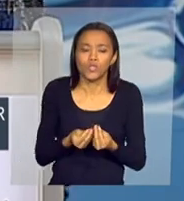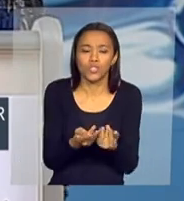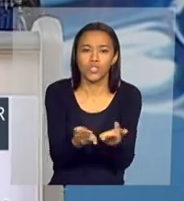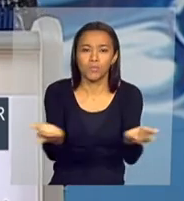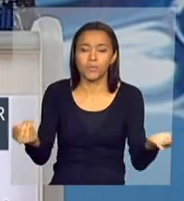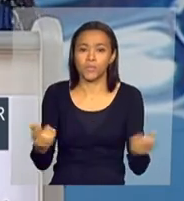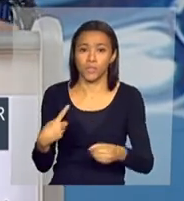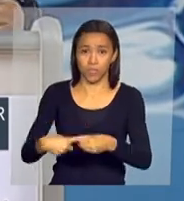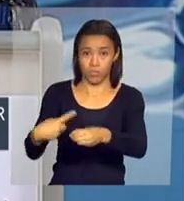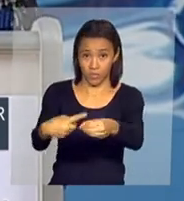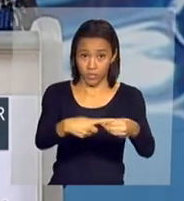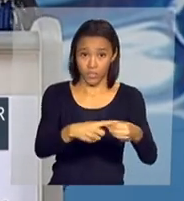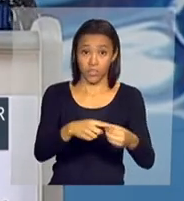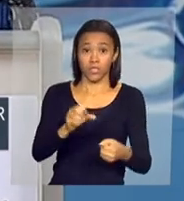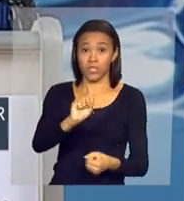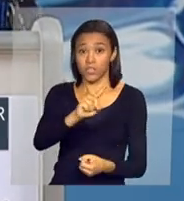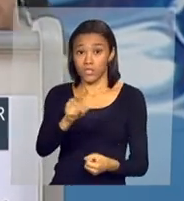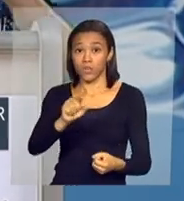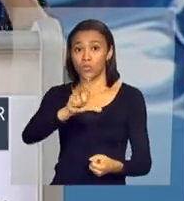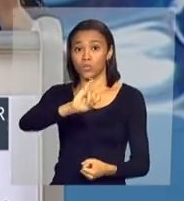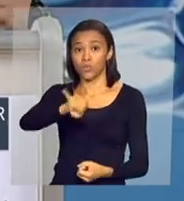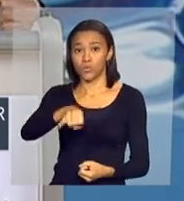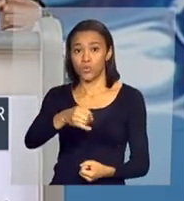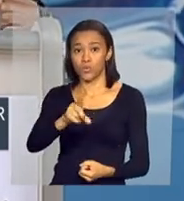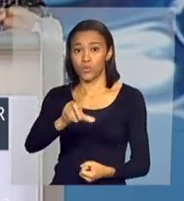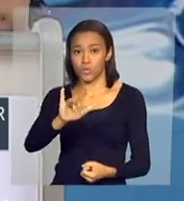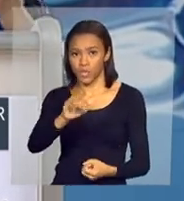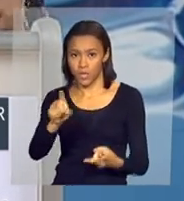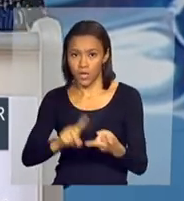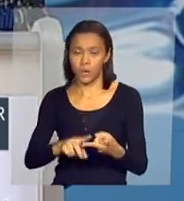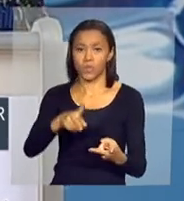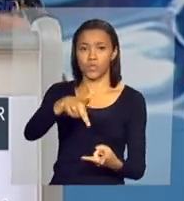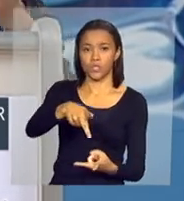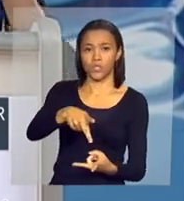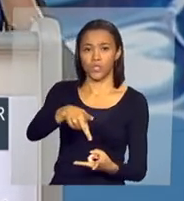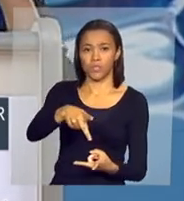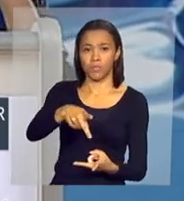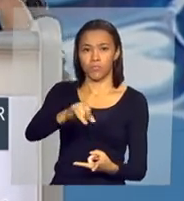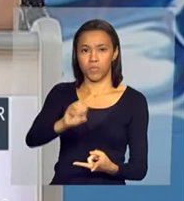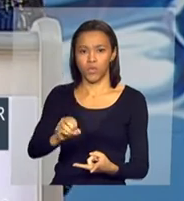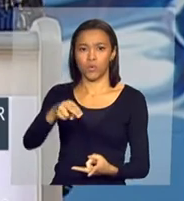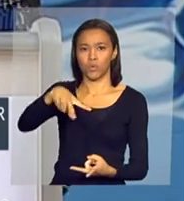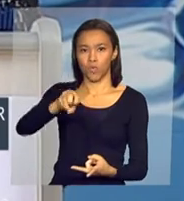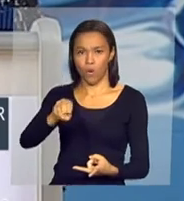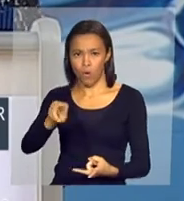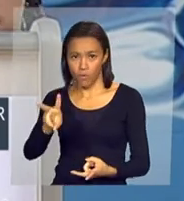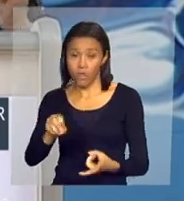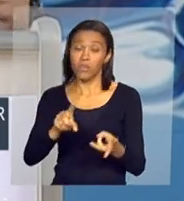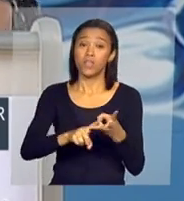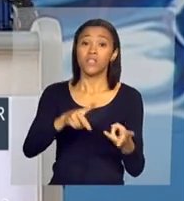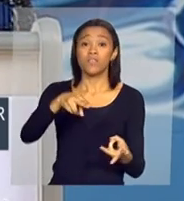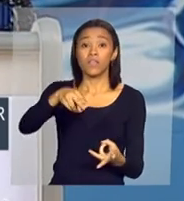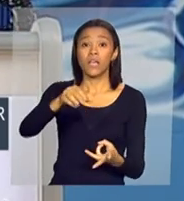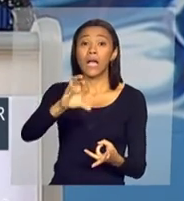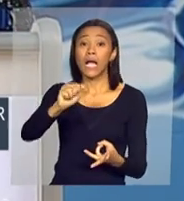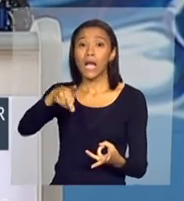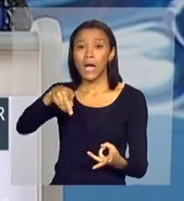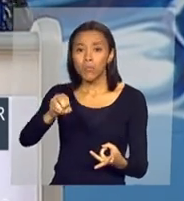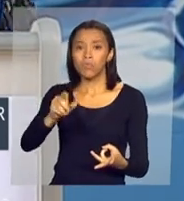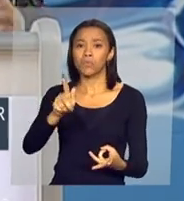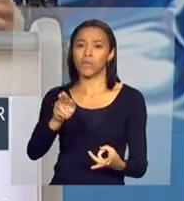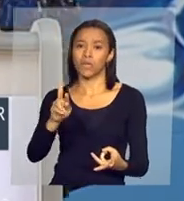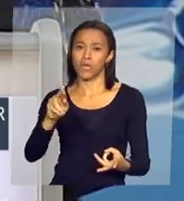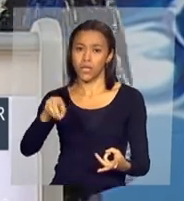de São Julião, de Fronteiras, de Pio 9, de Vila Nova do Piauí, Campo Grande do